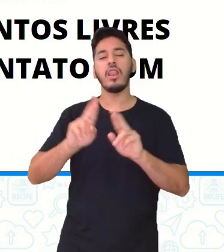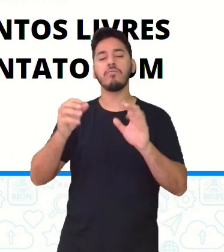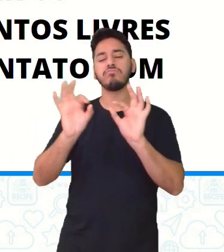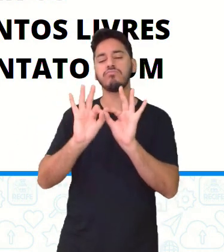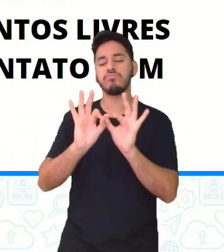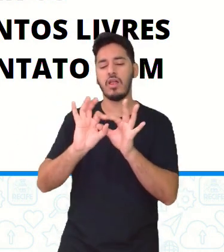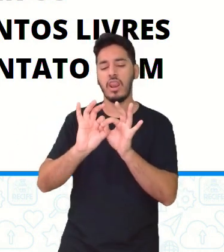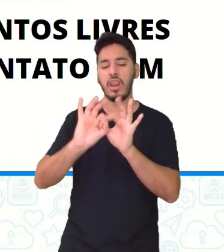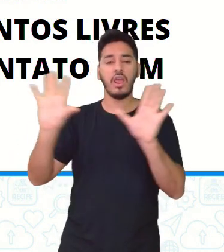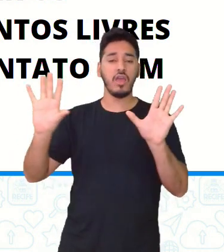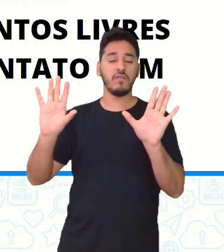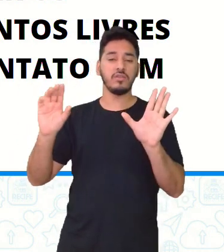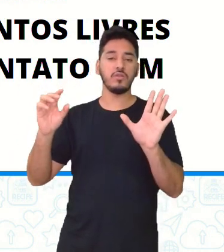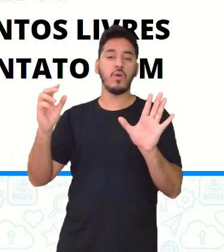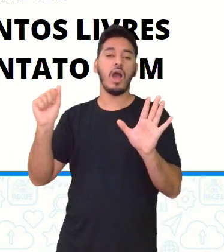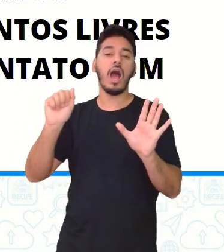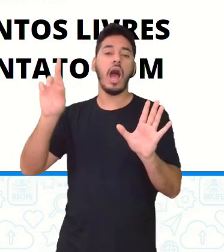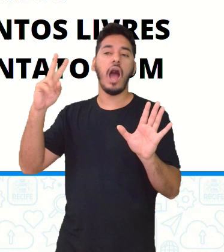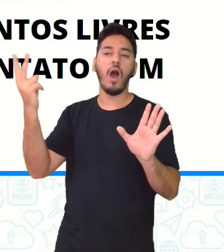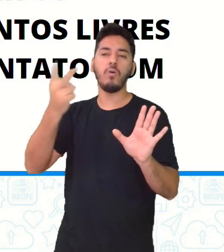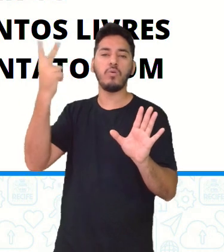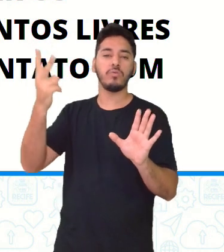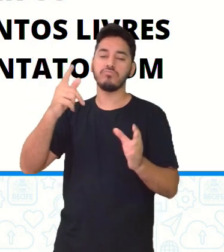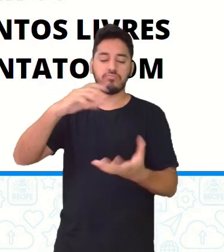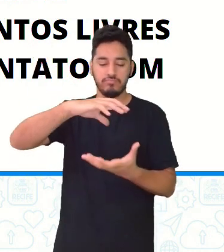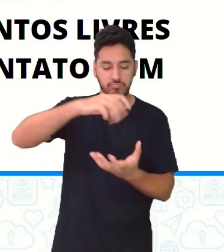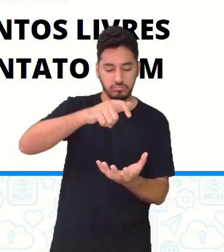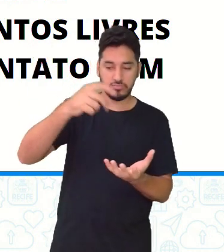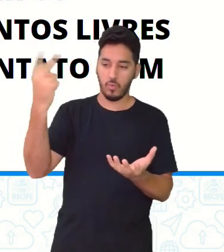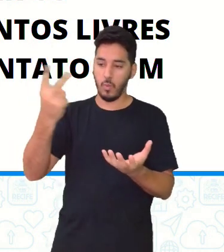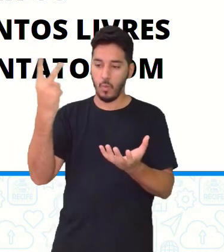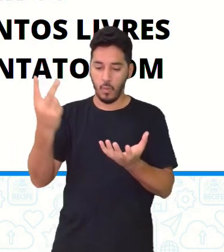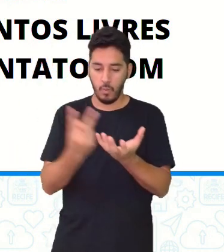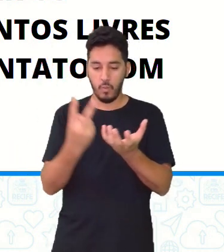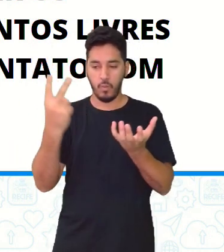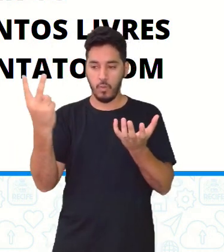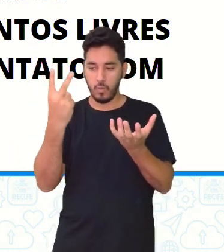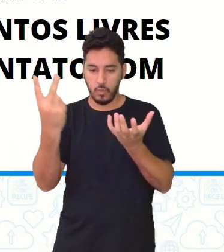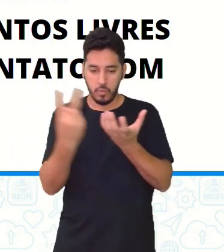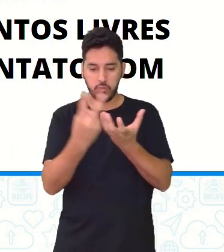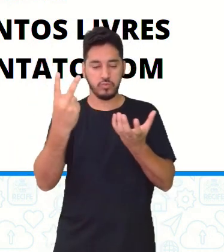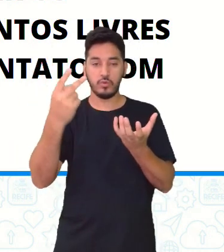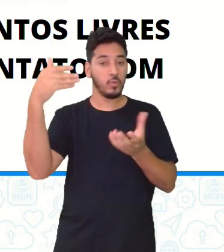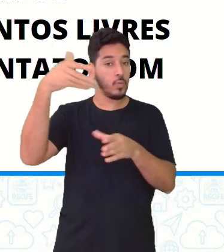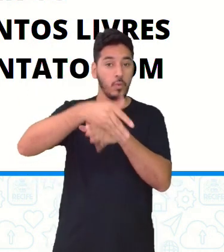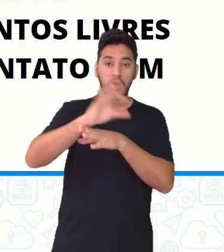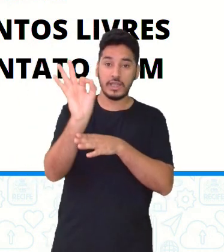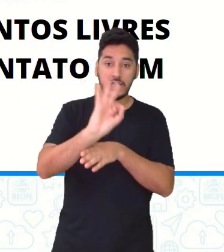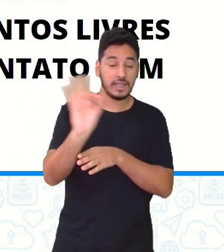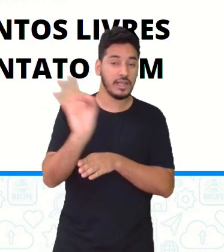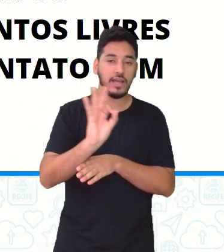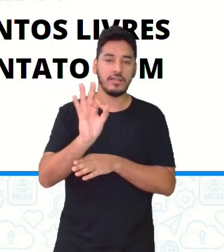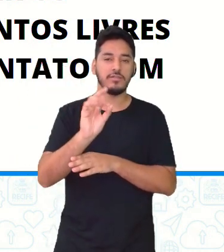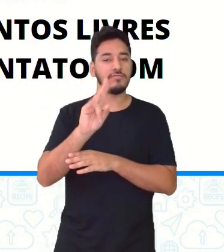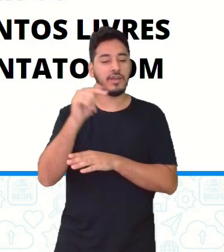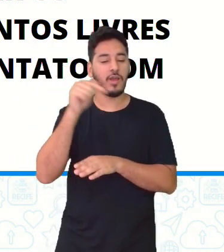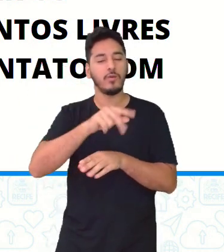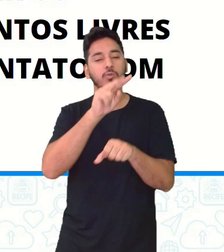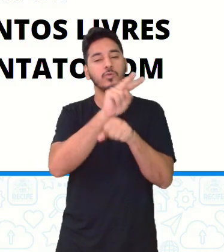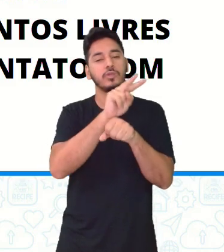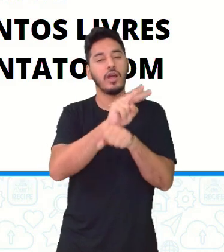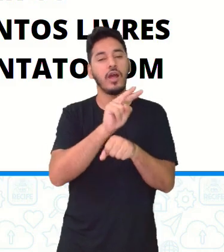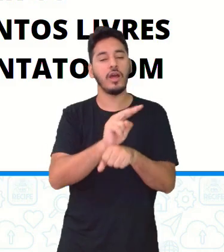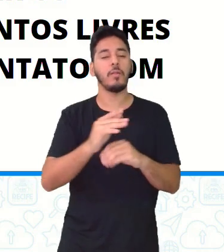o ar. E isso vai fazer com que ele tenha uma durabilidade maior, que ele possa ser conservado